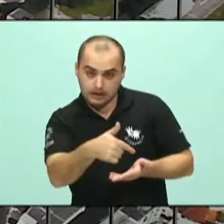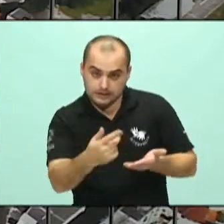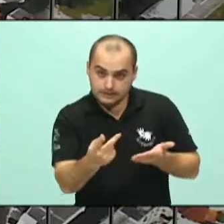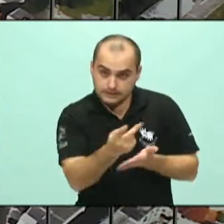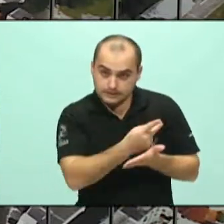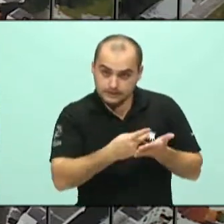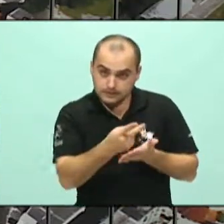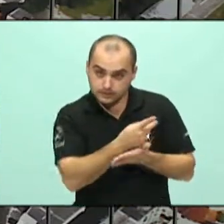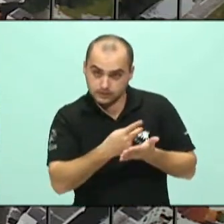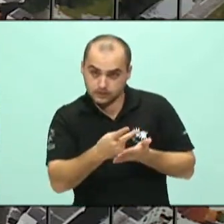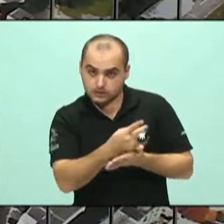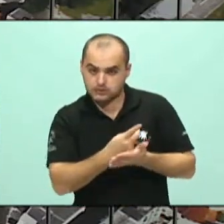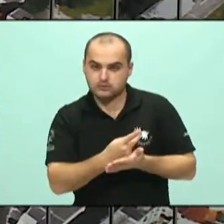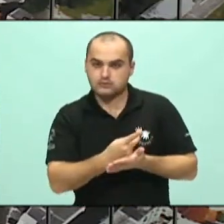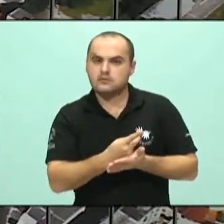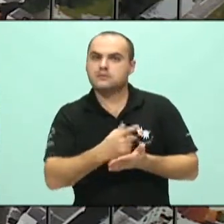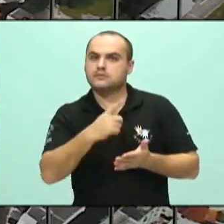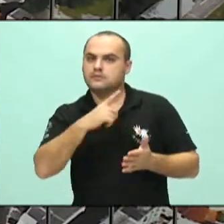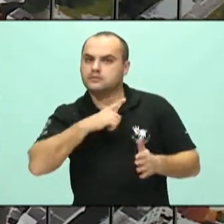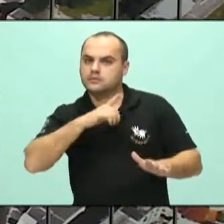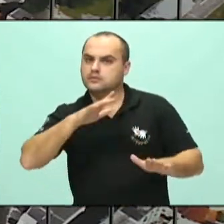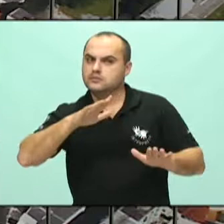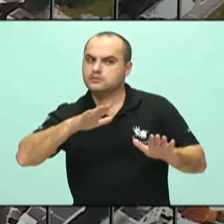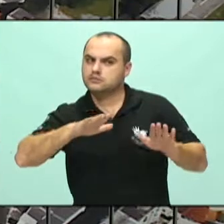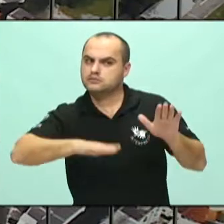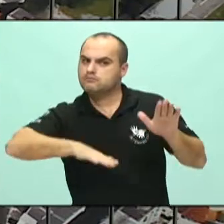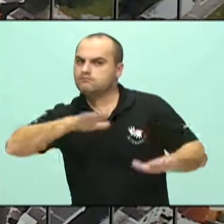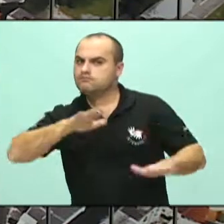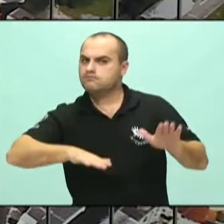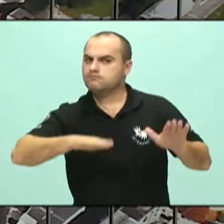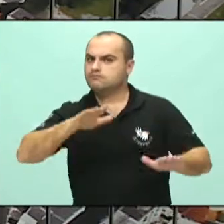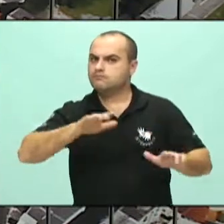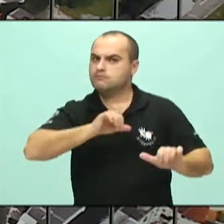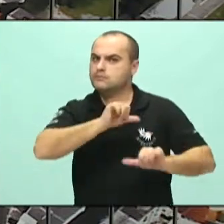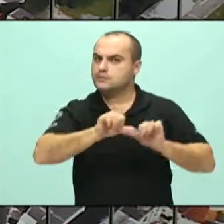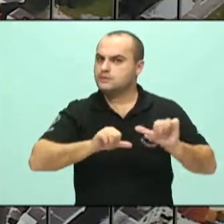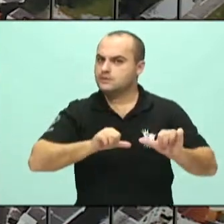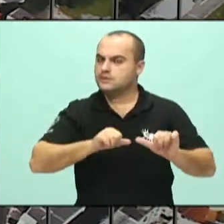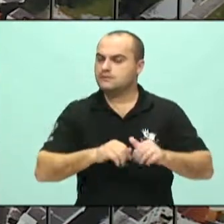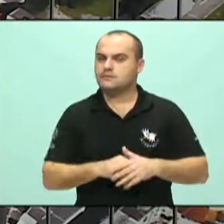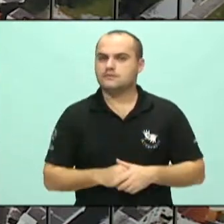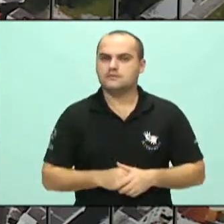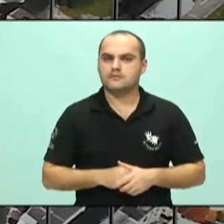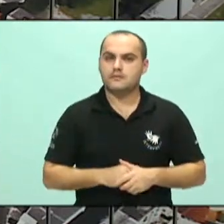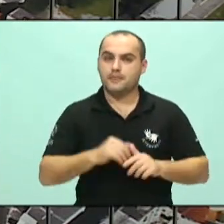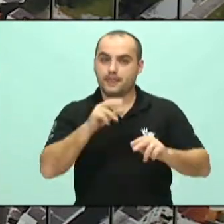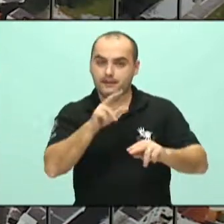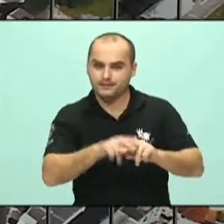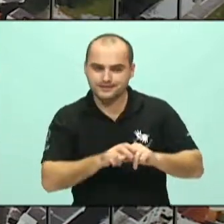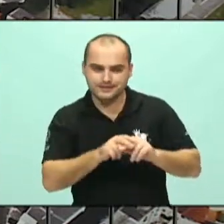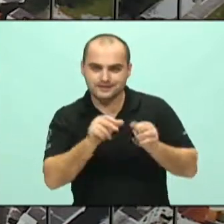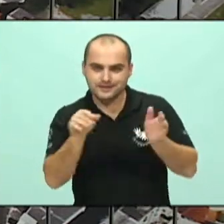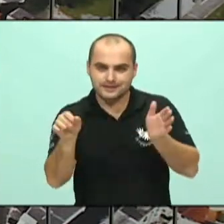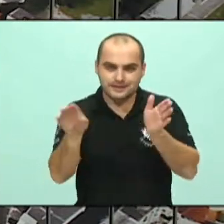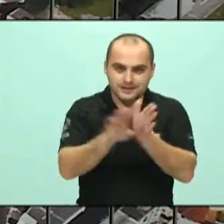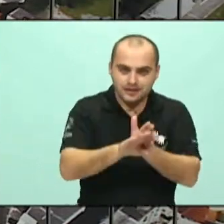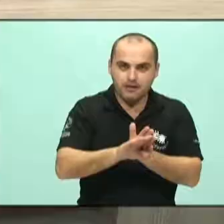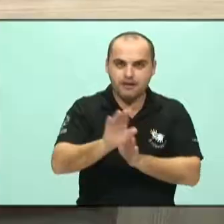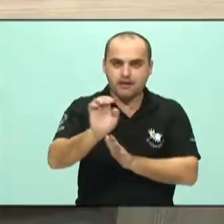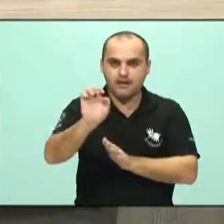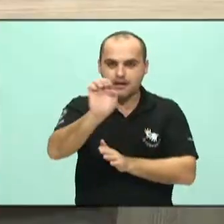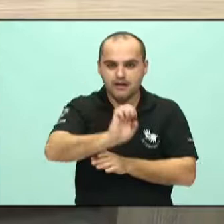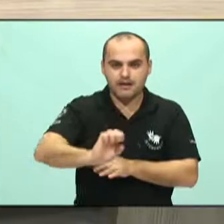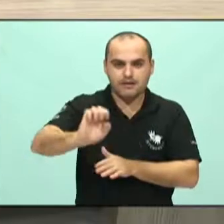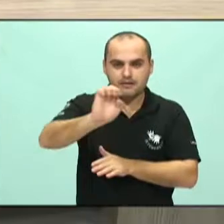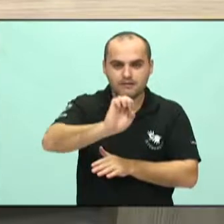né, variavam muito. Daí, então, é que chegaram os europeus